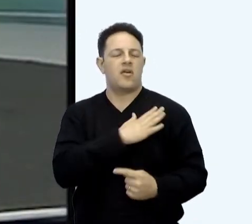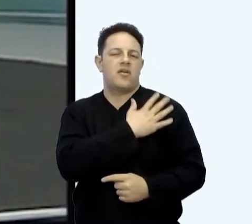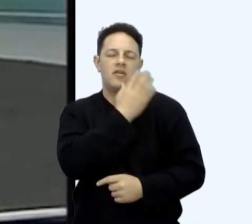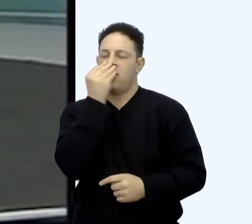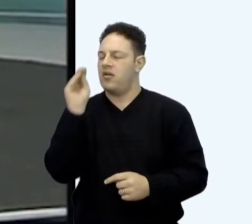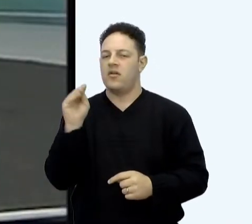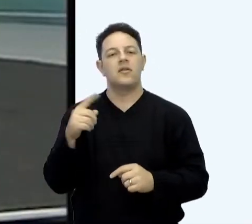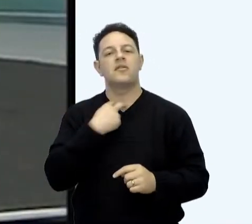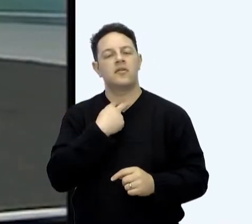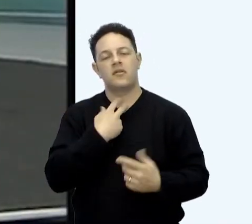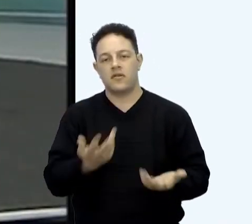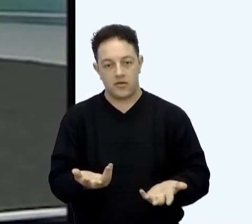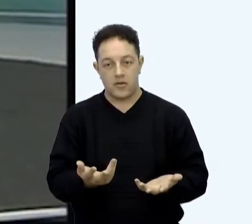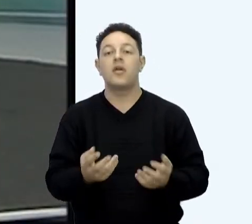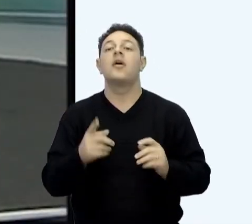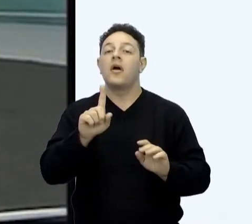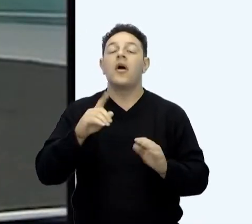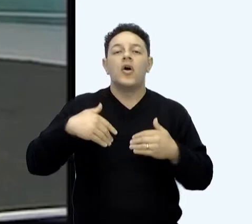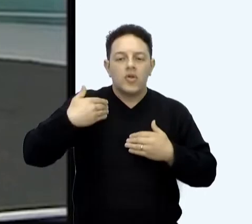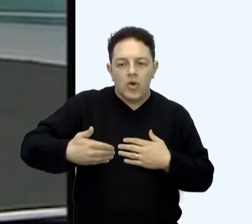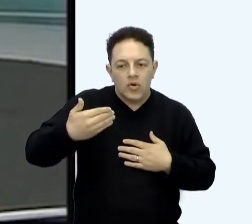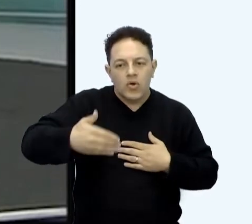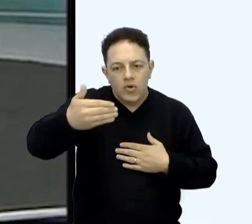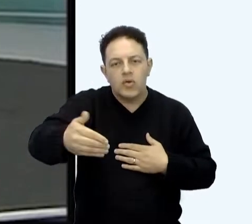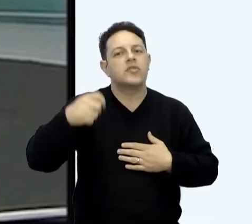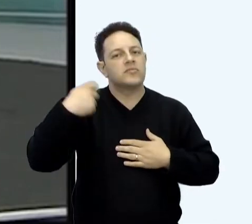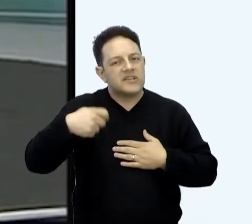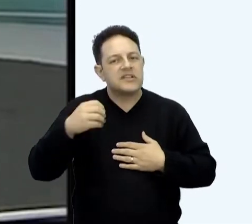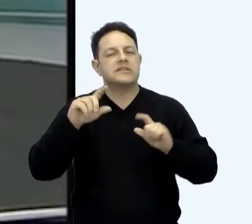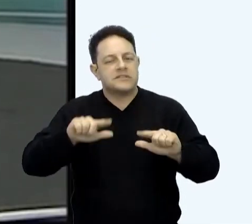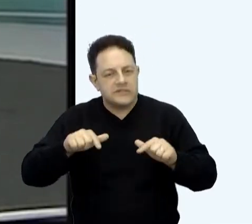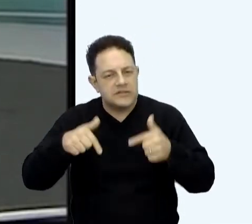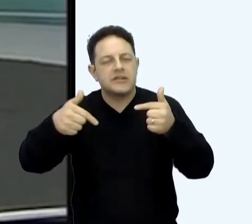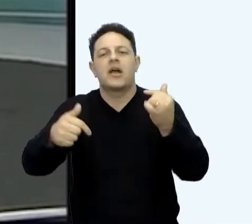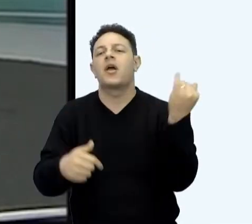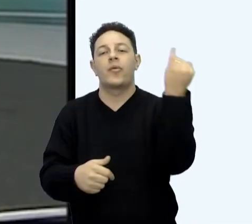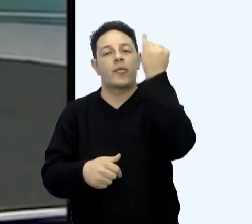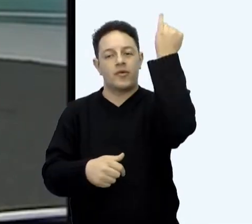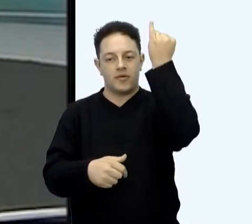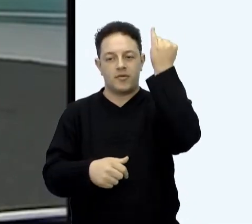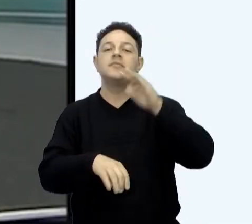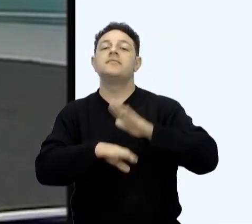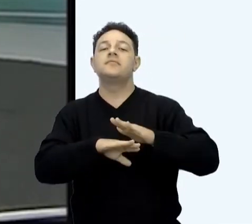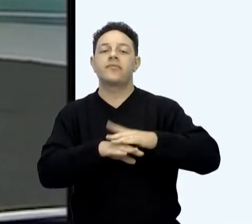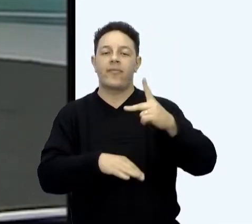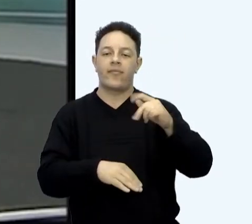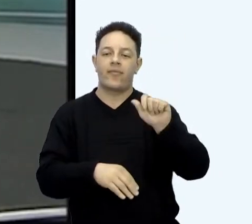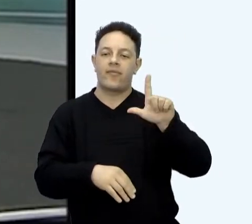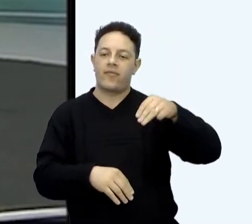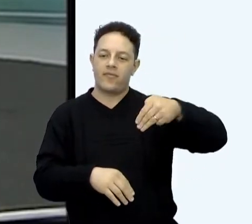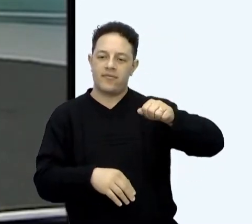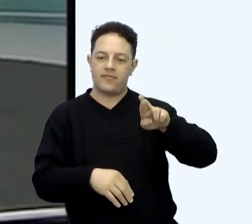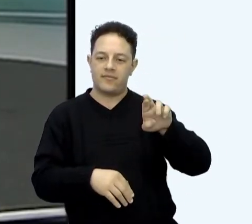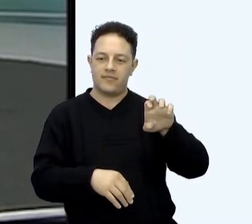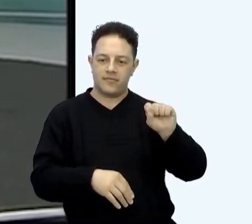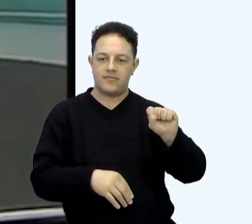mostra que o engajamento cotidiano é indispensável. A realização é da Palmares